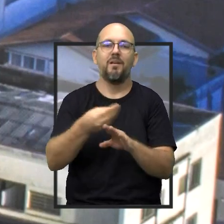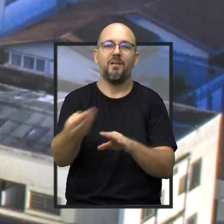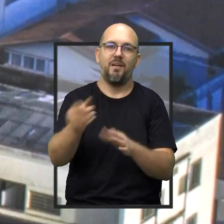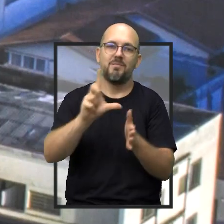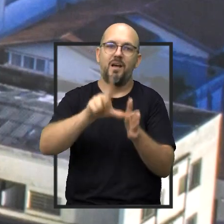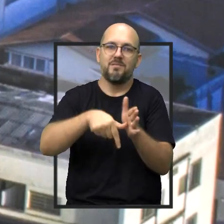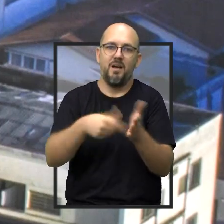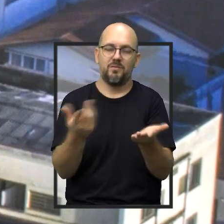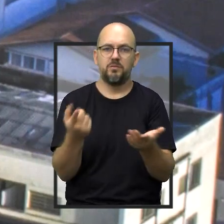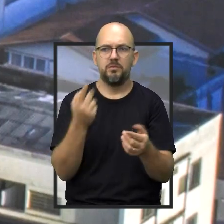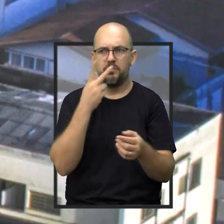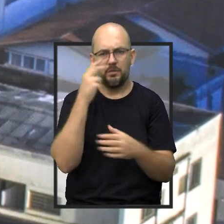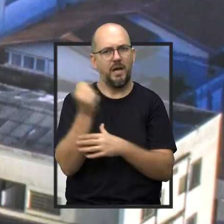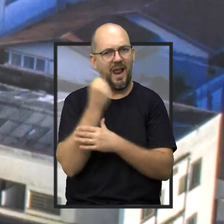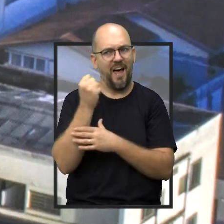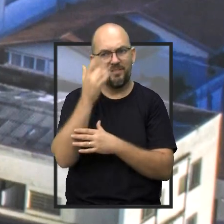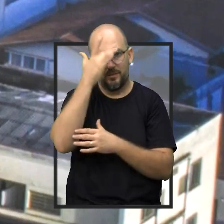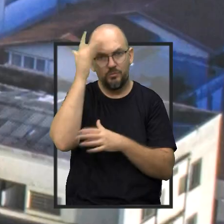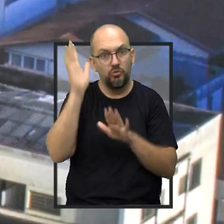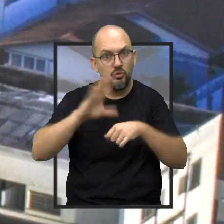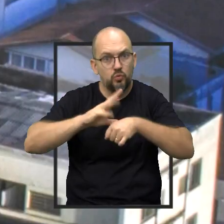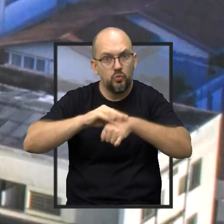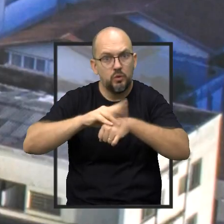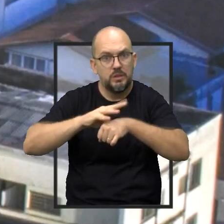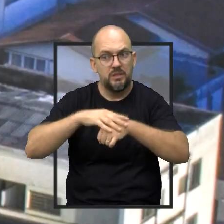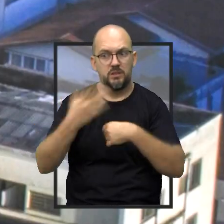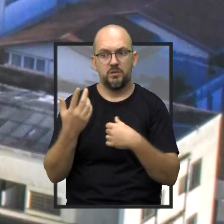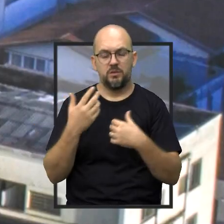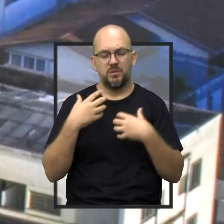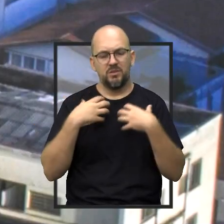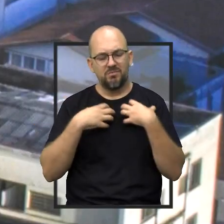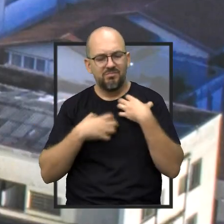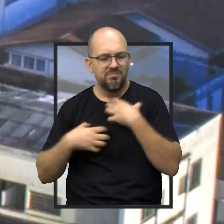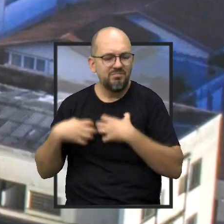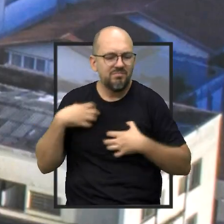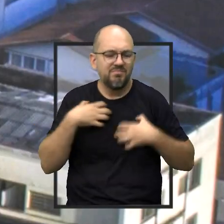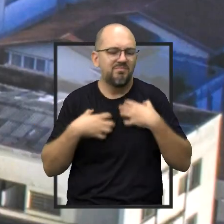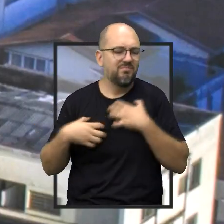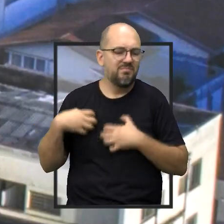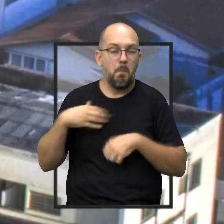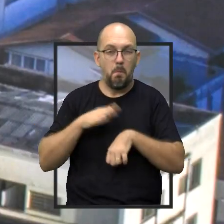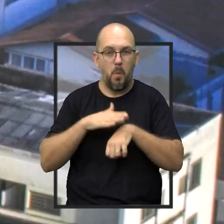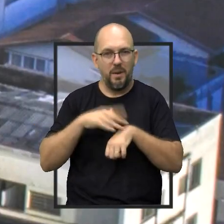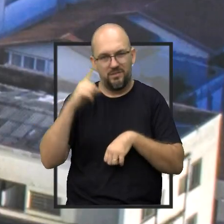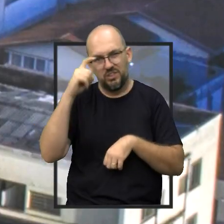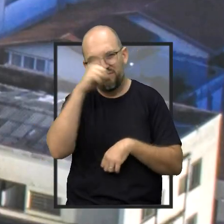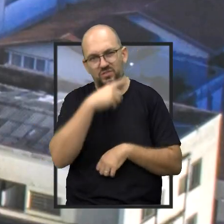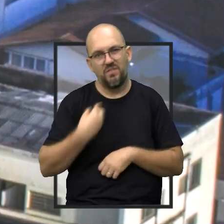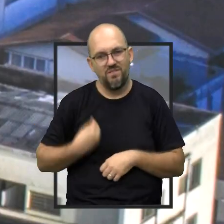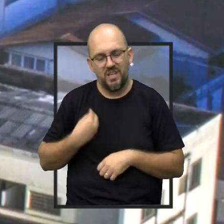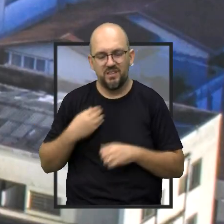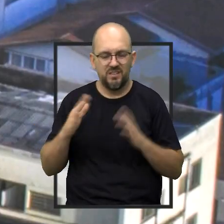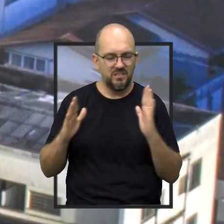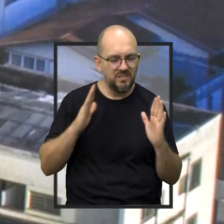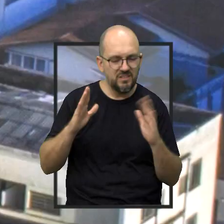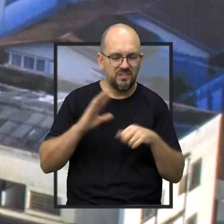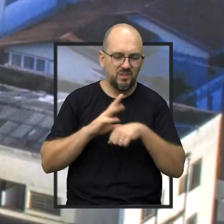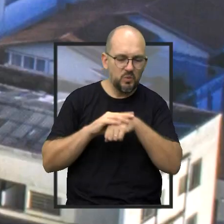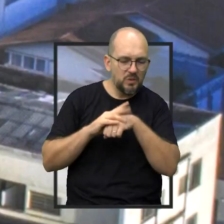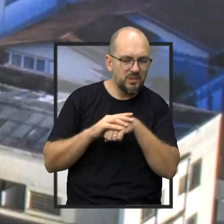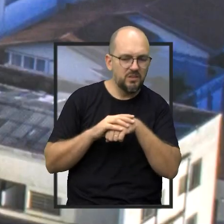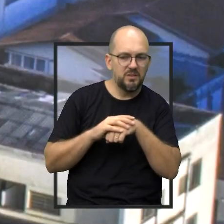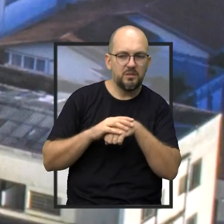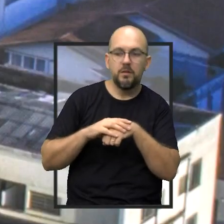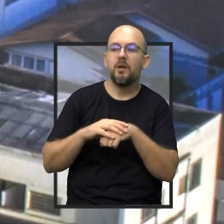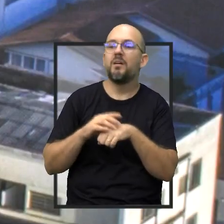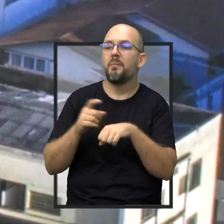que é extremamente grave porque a pessoa já está fragilizada, ela está num momento delicado, ela está doente e isso só agrava a